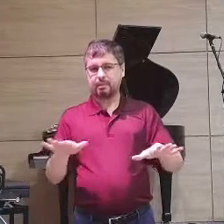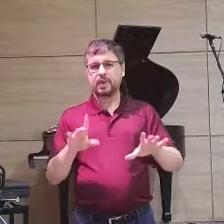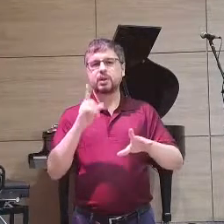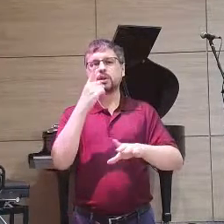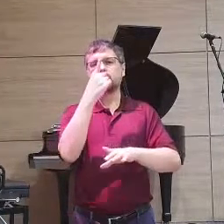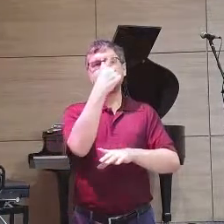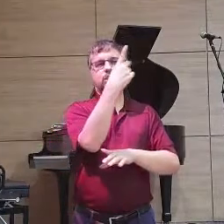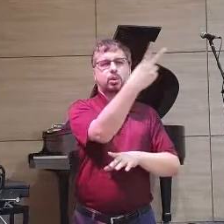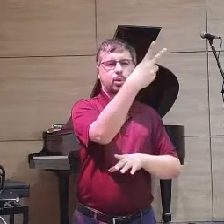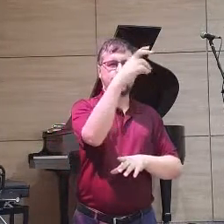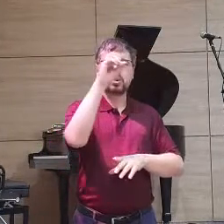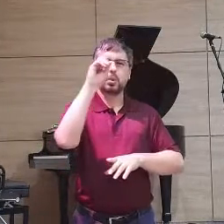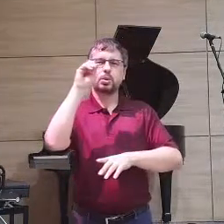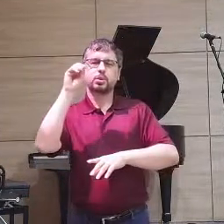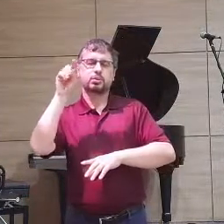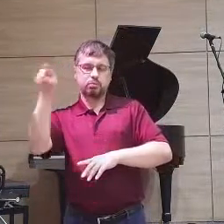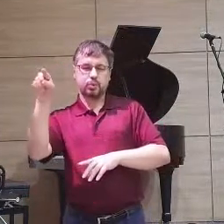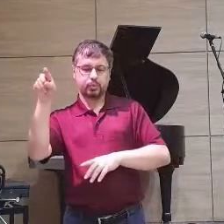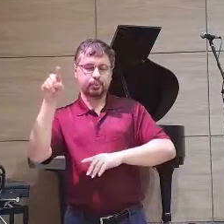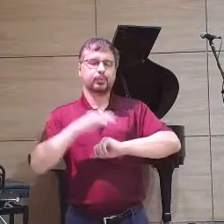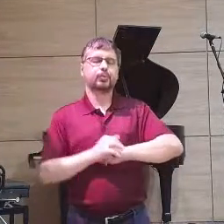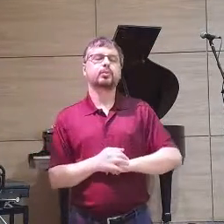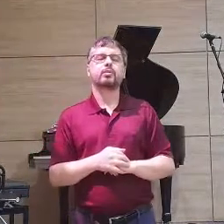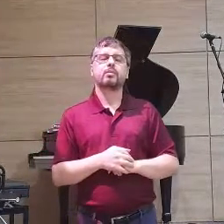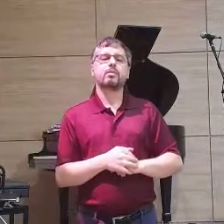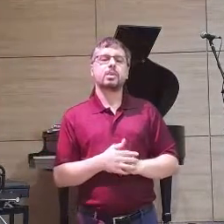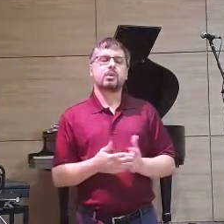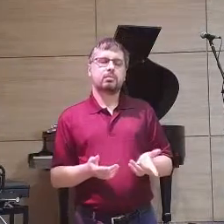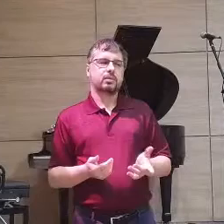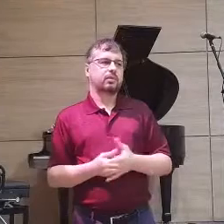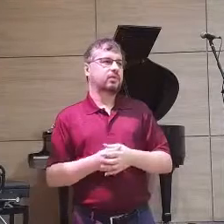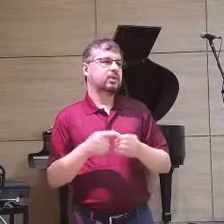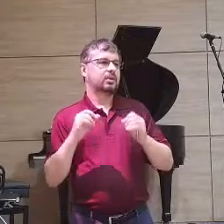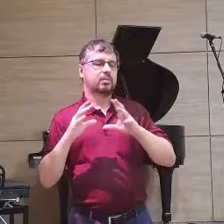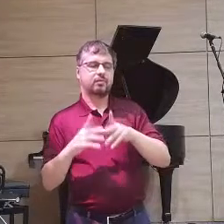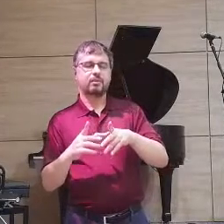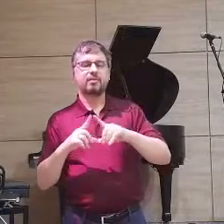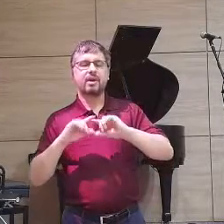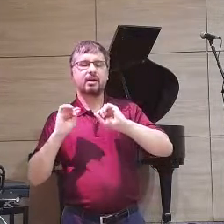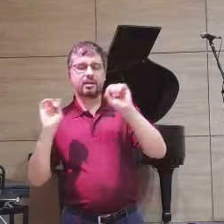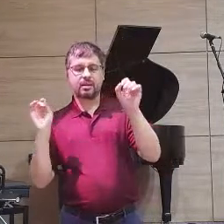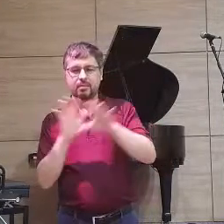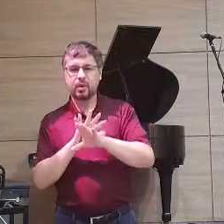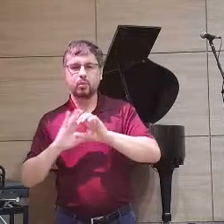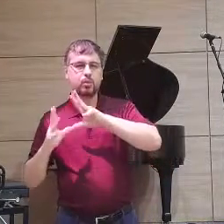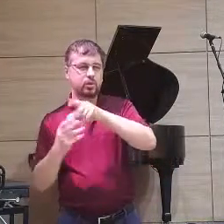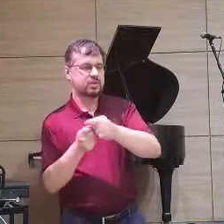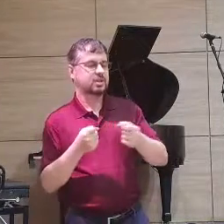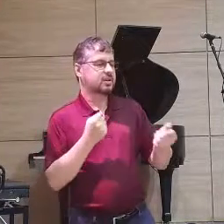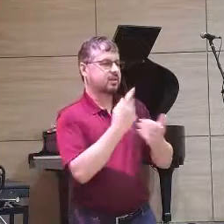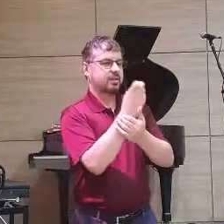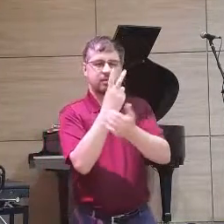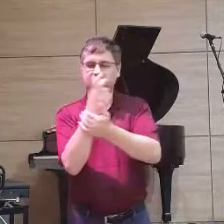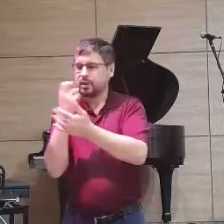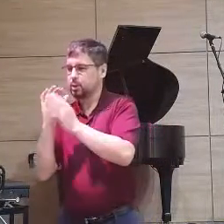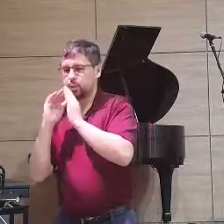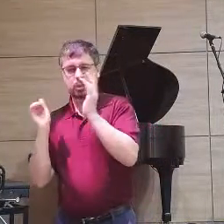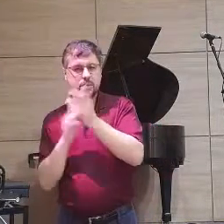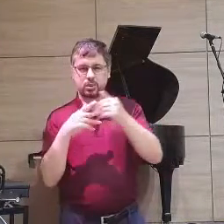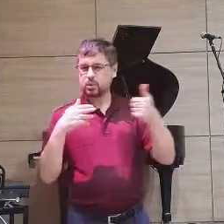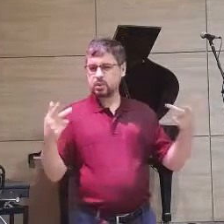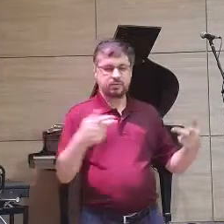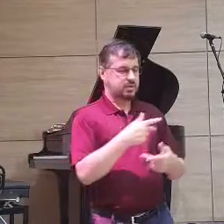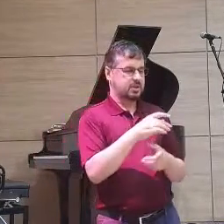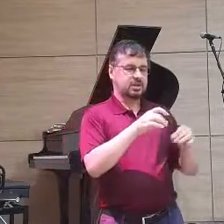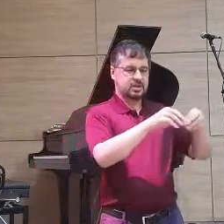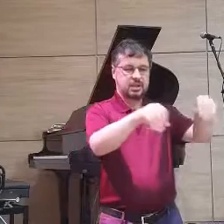no ano 2000 e ele dizer vai acabar o mundo só que a estratégia é o seguinte vai acabar o mundo irmão vocês vendam tudo que você está em